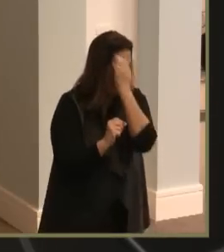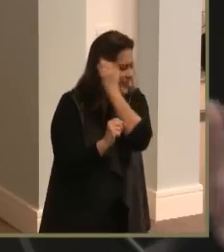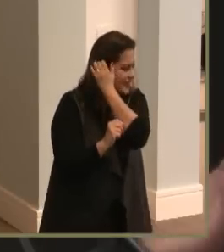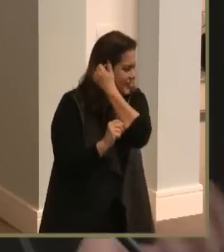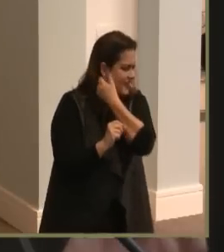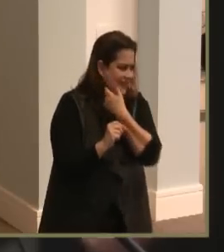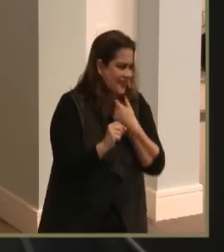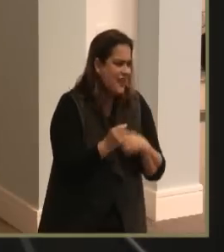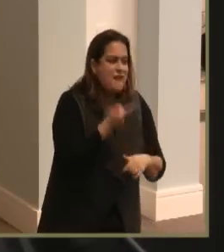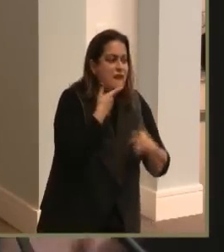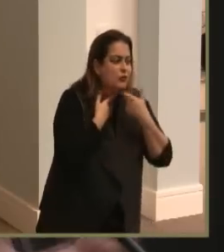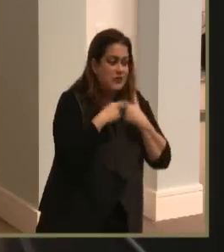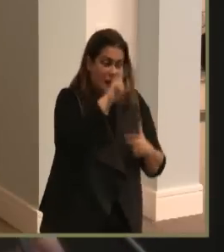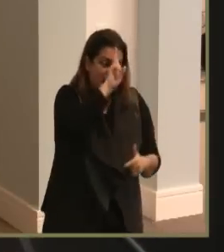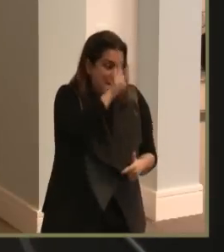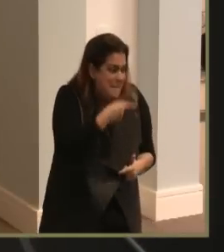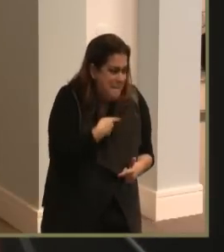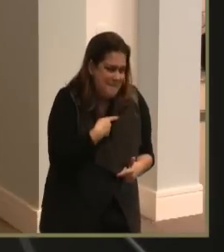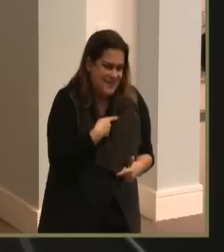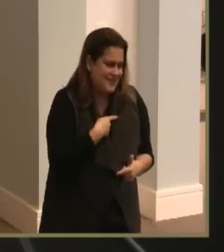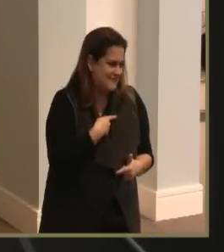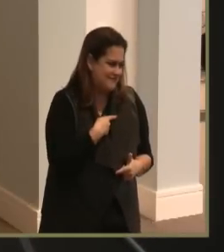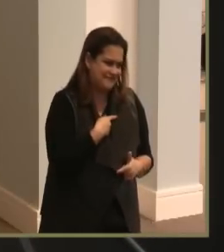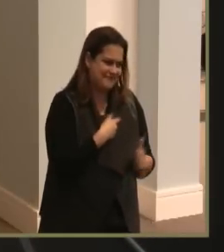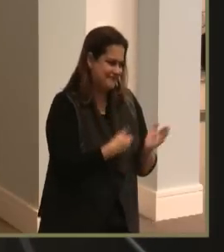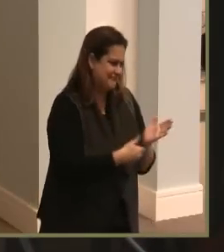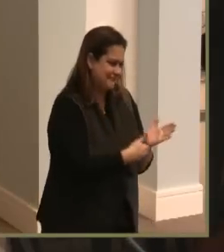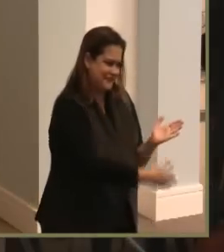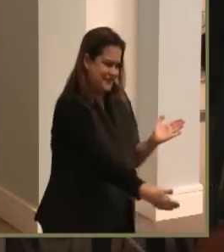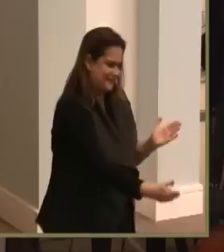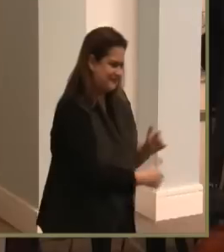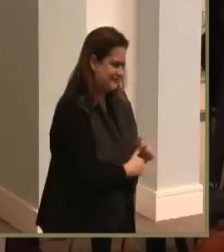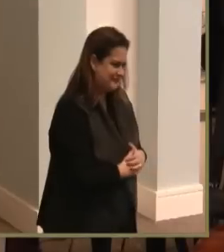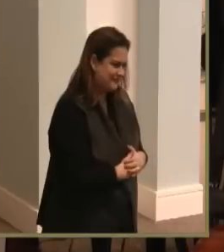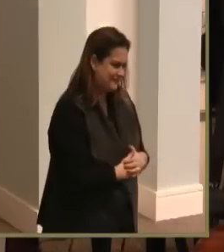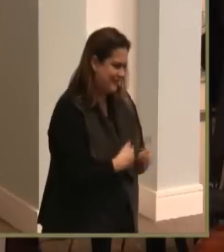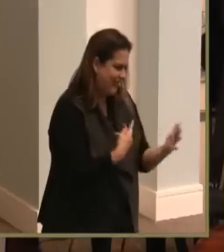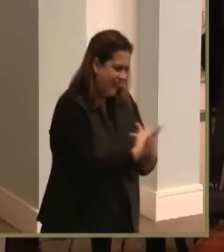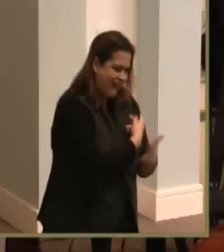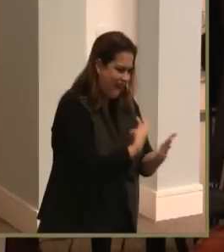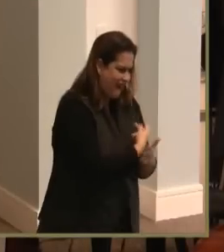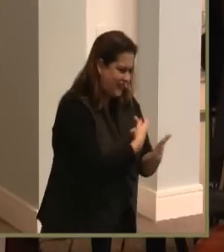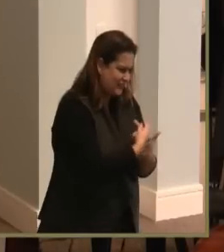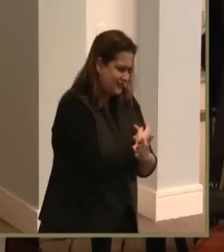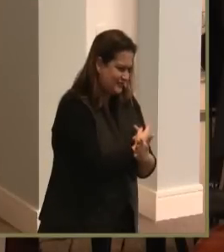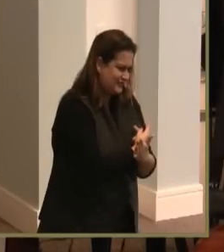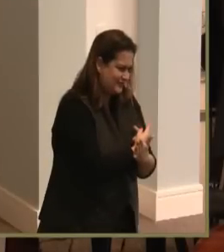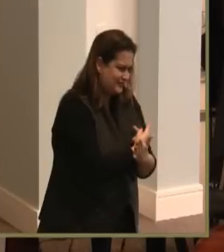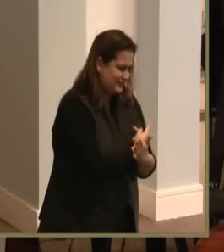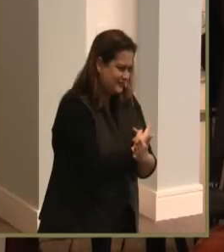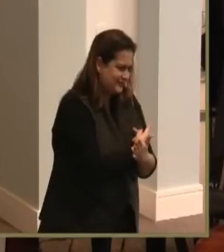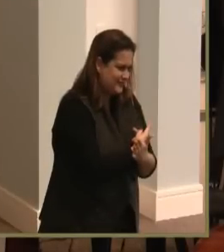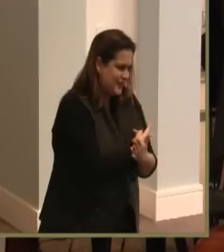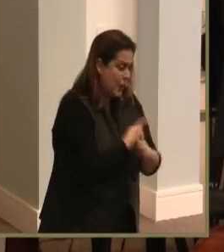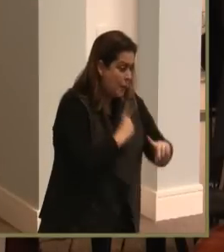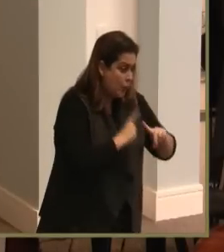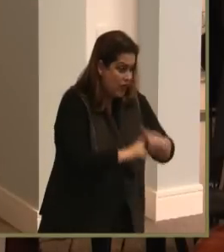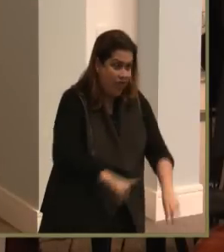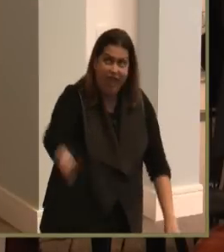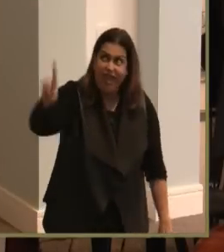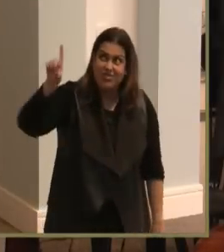próprio homem, um homem, uma mulher, uma pessoa dedicada ao Senhor, que ama o Senhor, que tem a palavra no coração, ele é a estratégia.